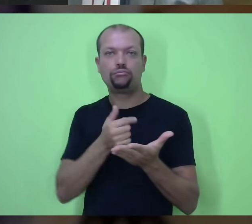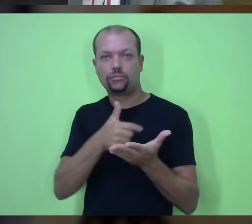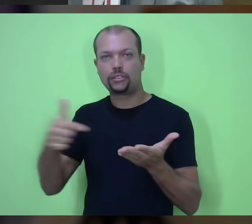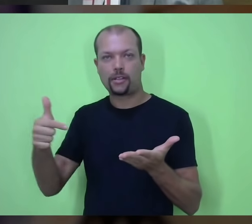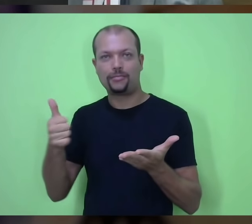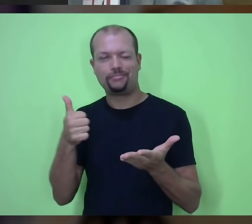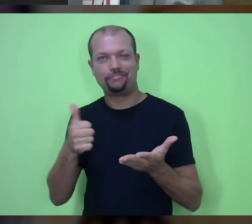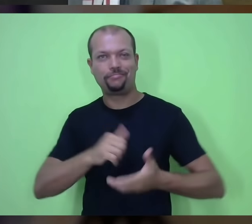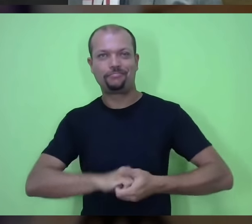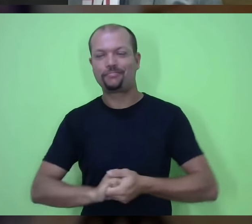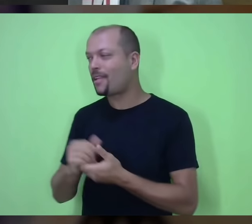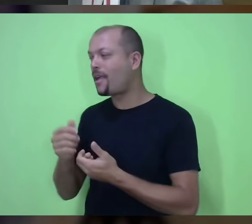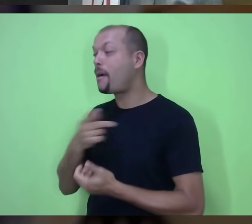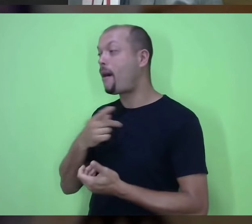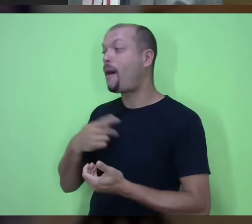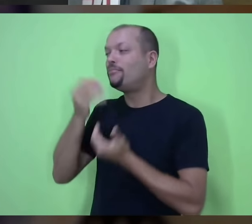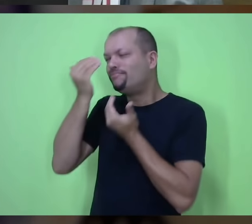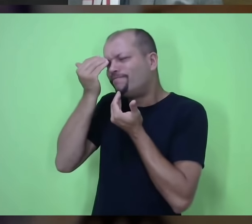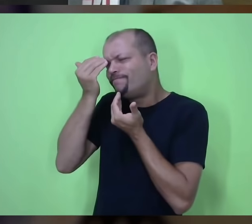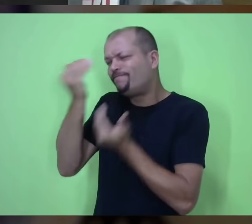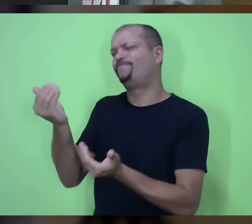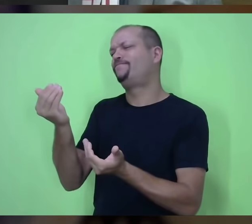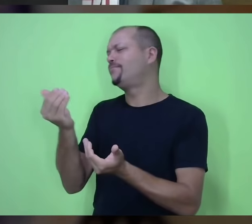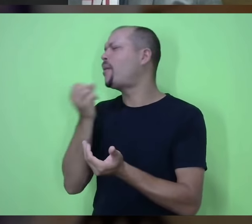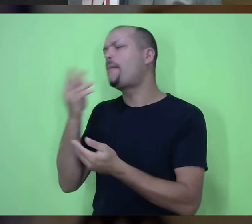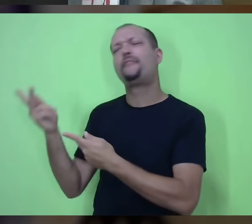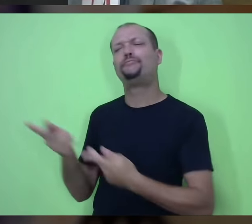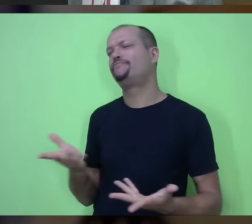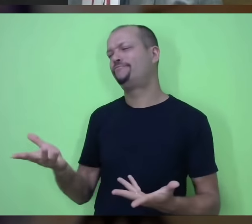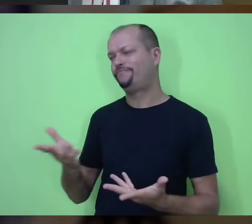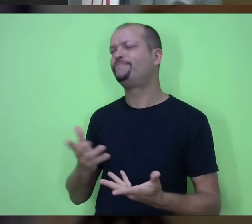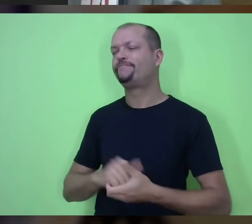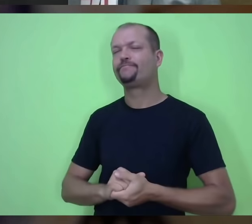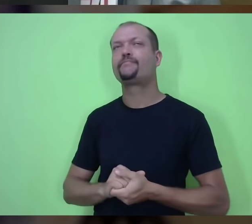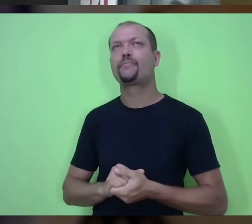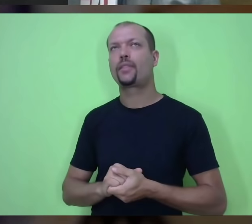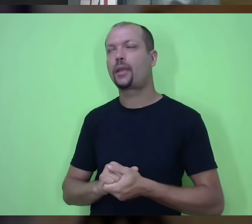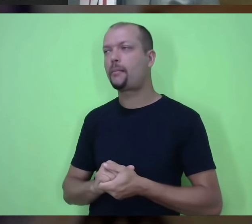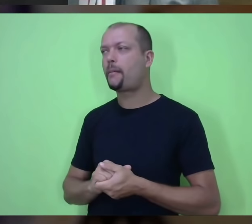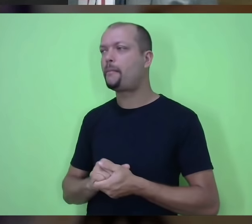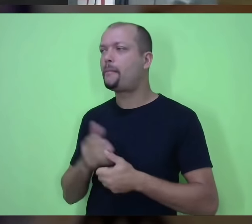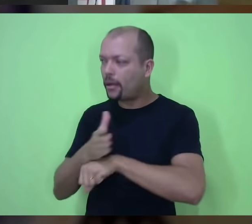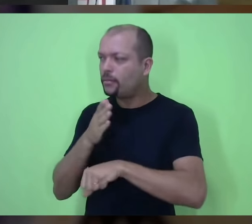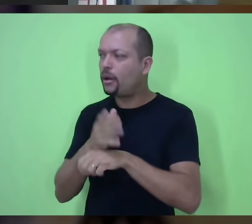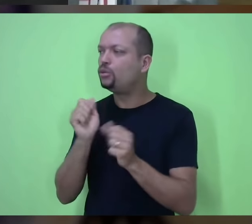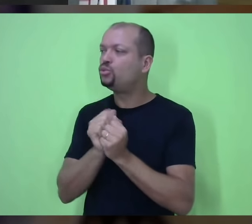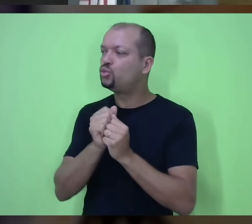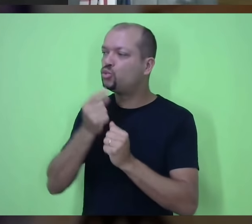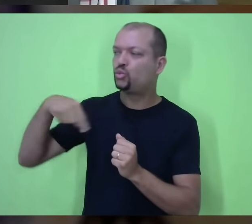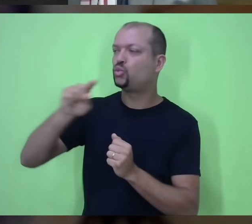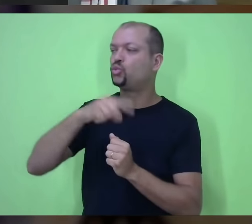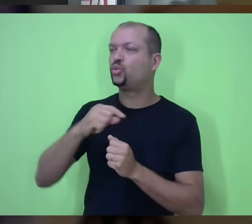entrarmos na temática. Pastor Bruno, muito obrigado. Seja bem-vindo mais uma vez para compartilhar aqui